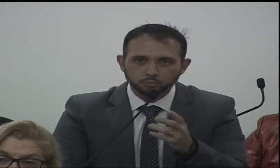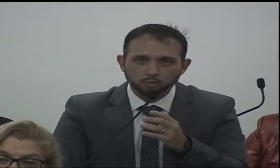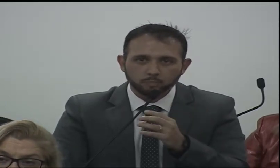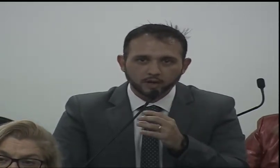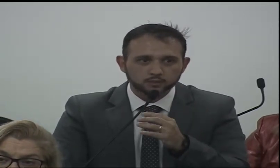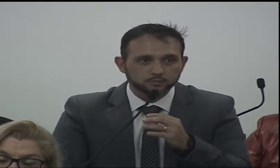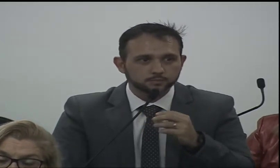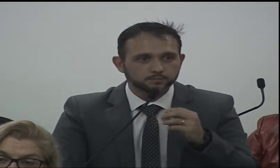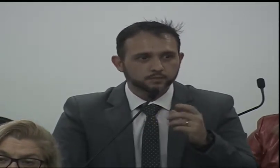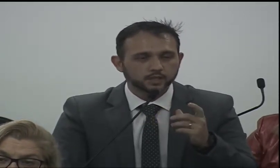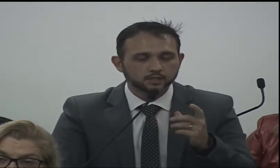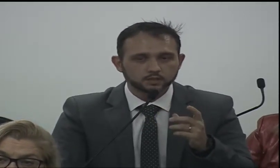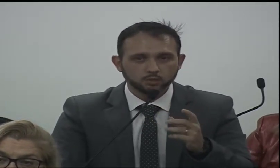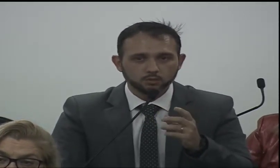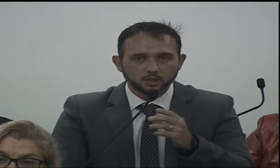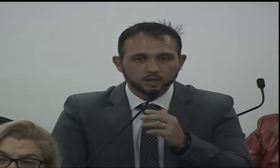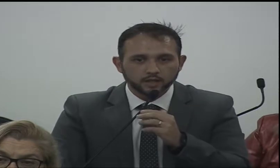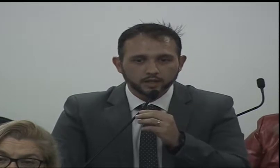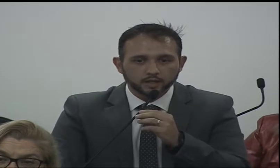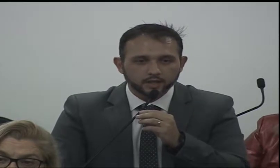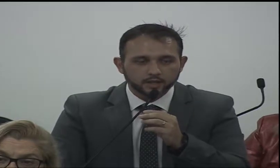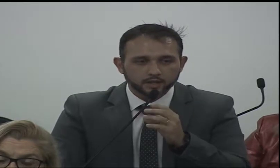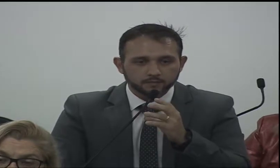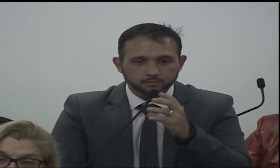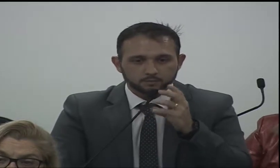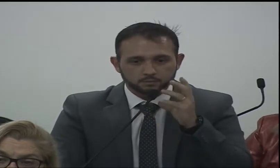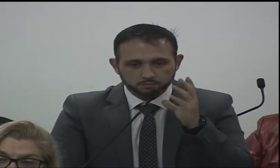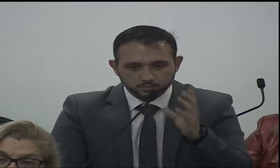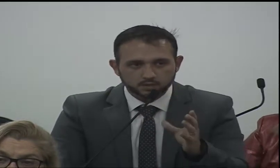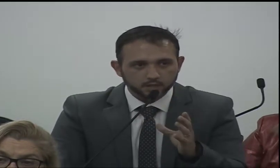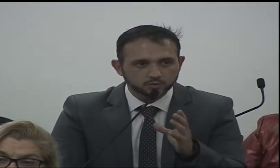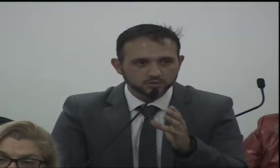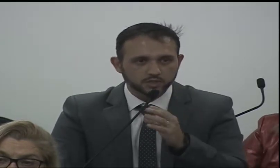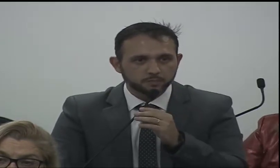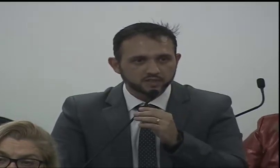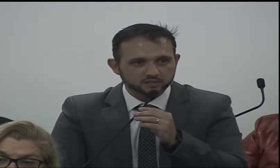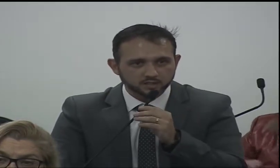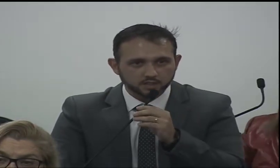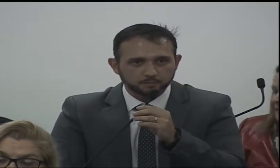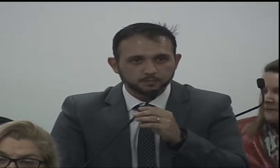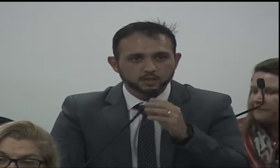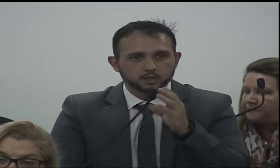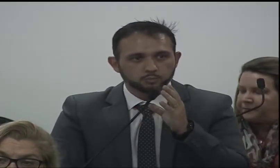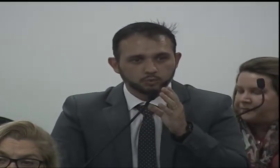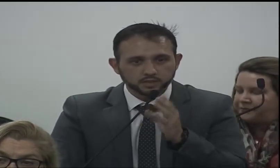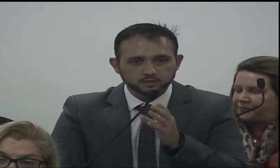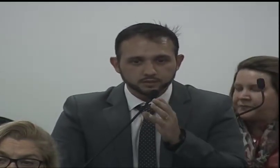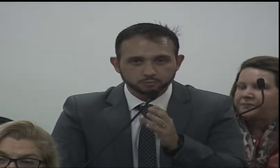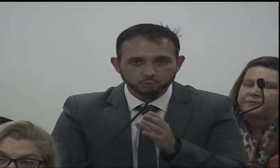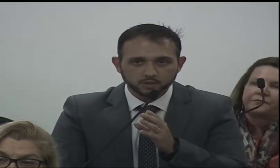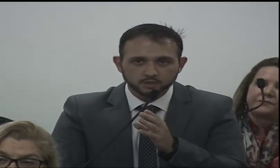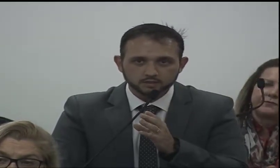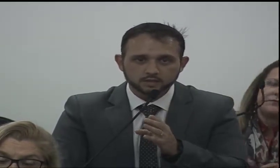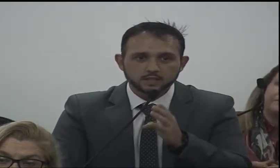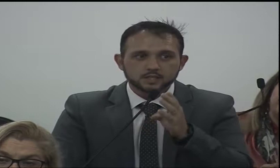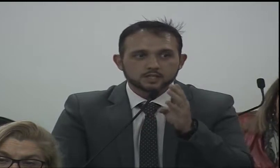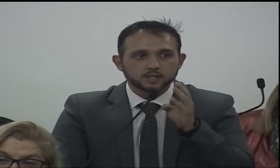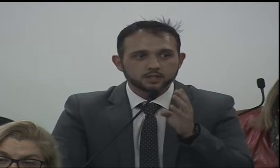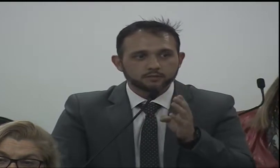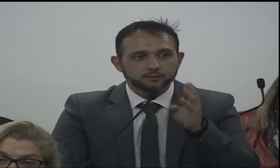seu tempo ocupado então temos que pensar em políticas públicas